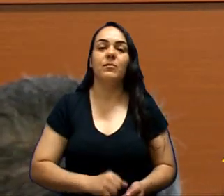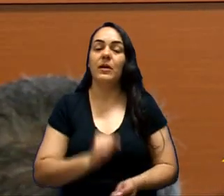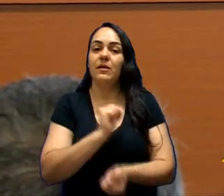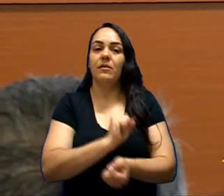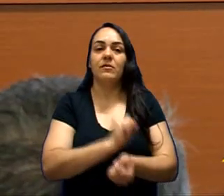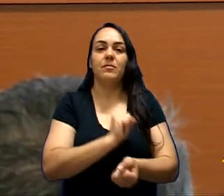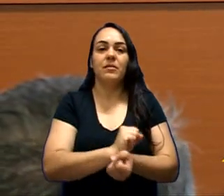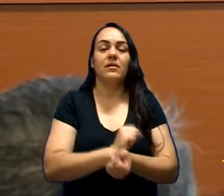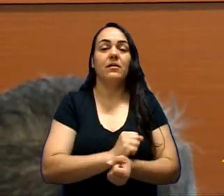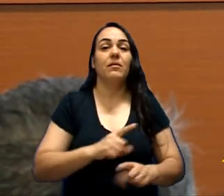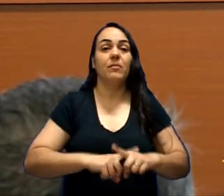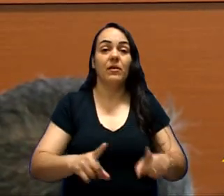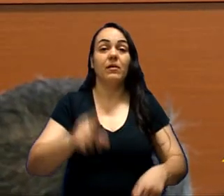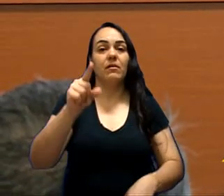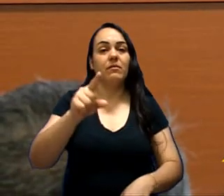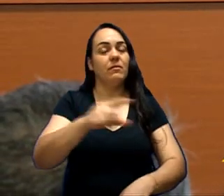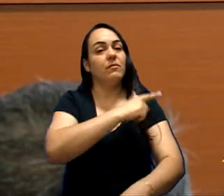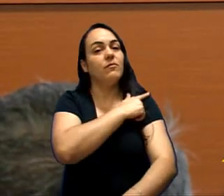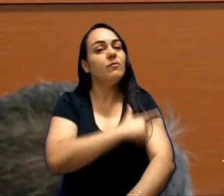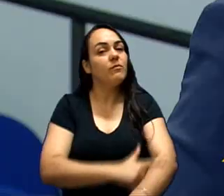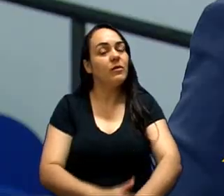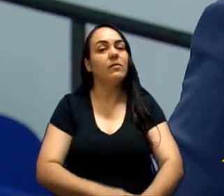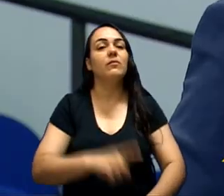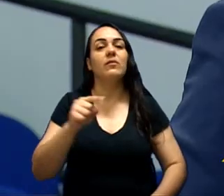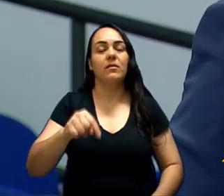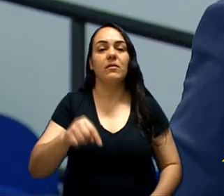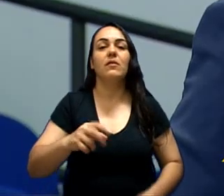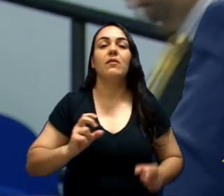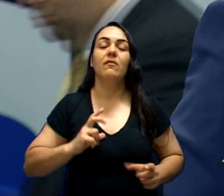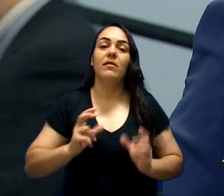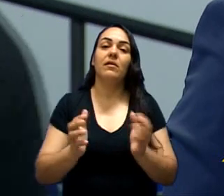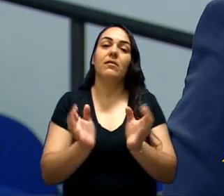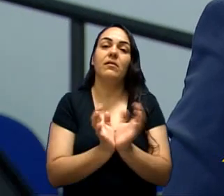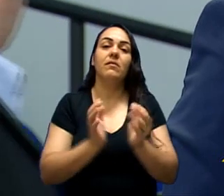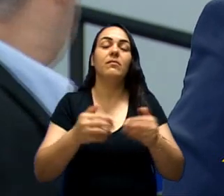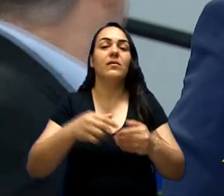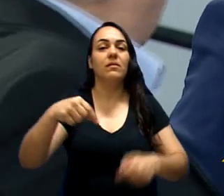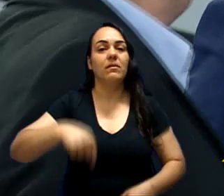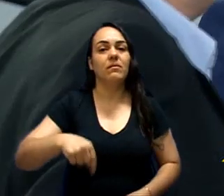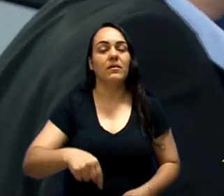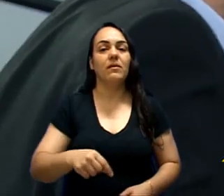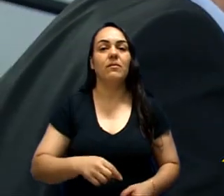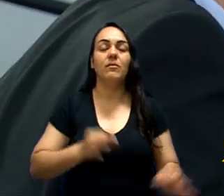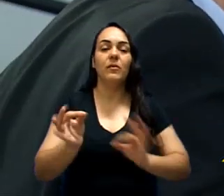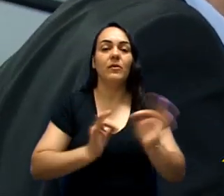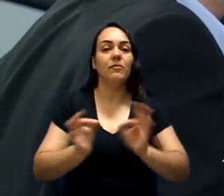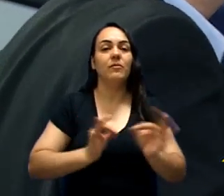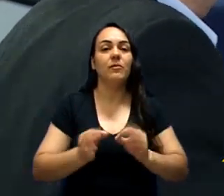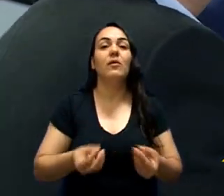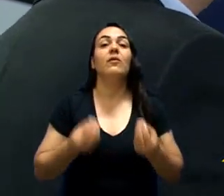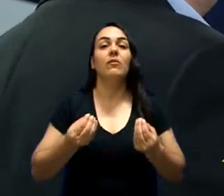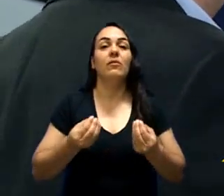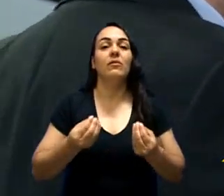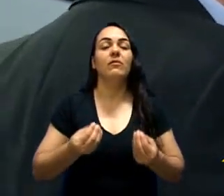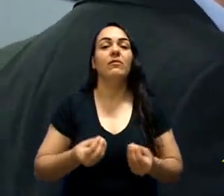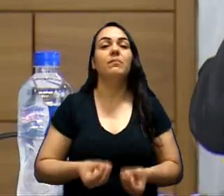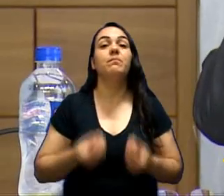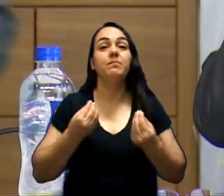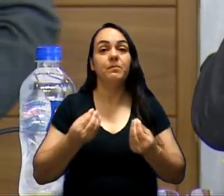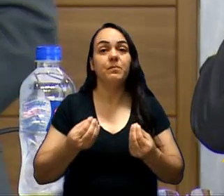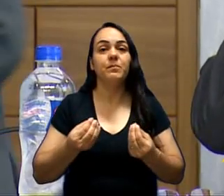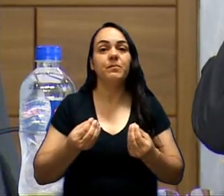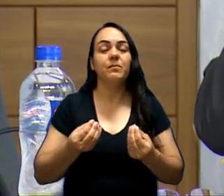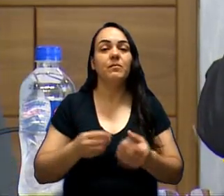você realmente honra o seu mandato e esta casa. Este projeto, o que foi... O que